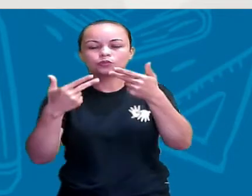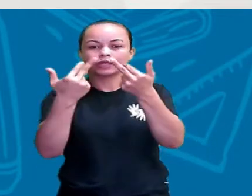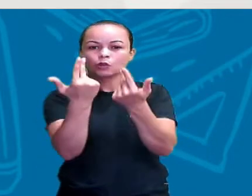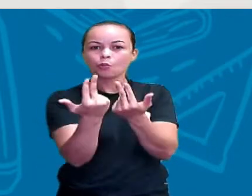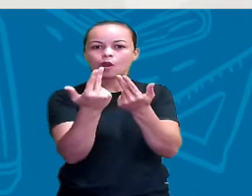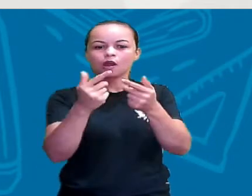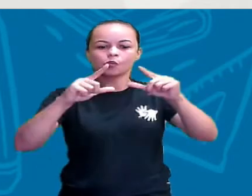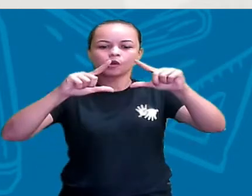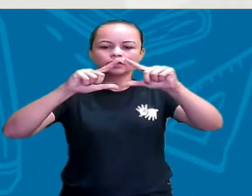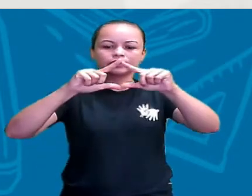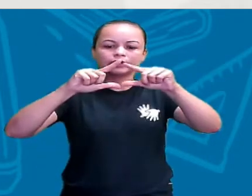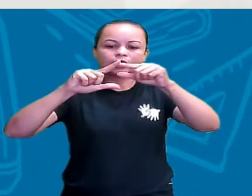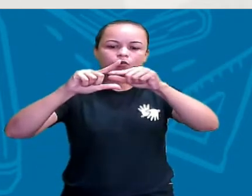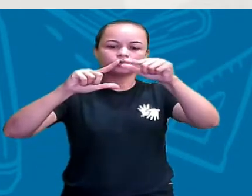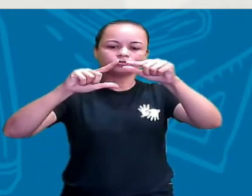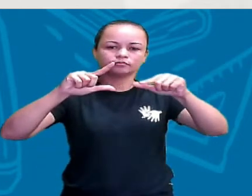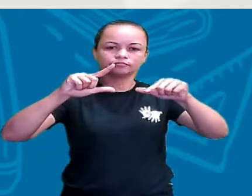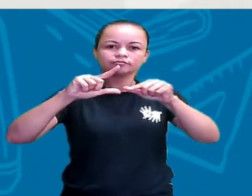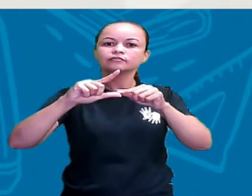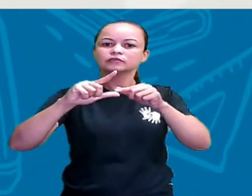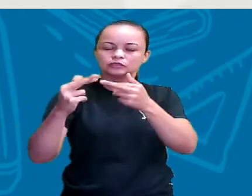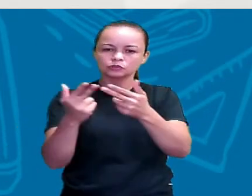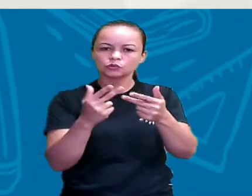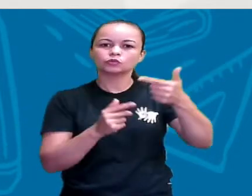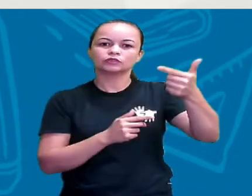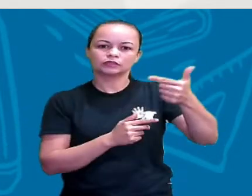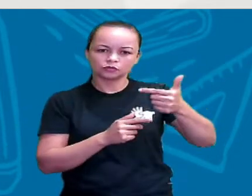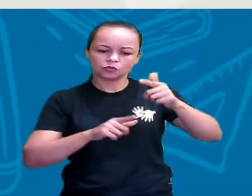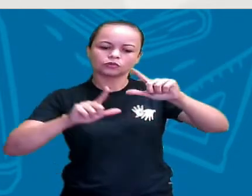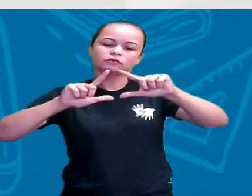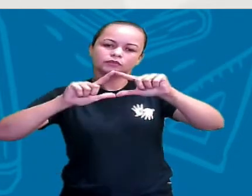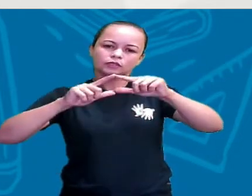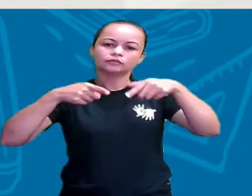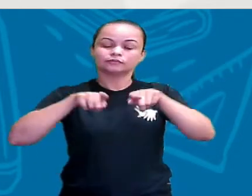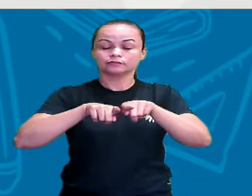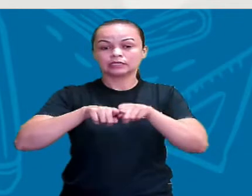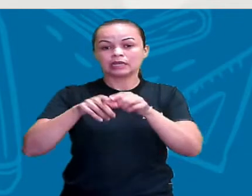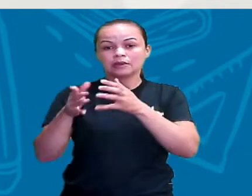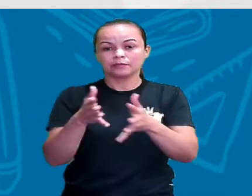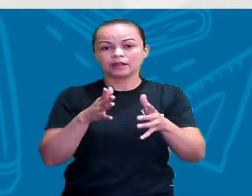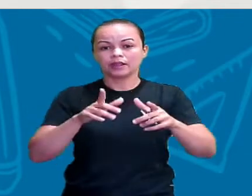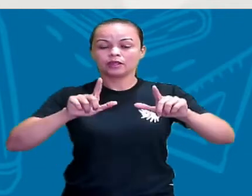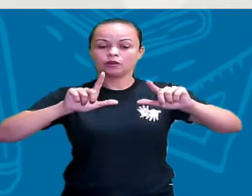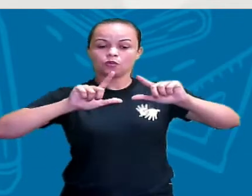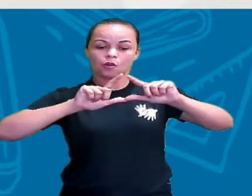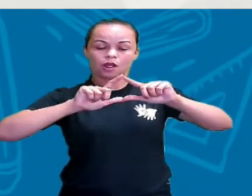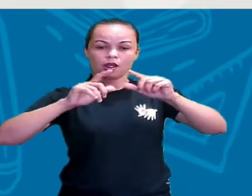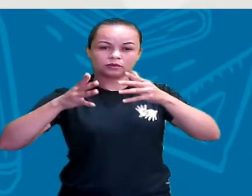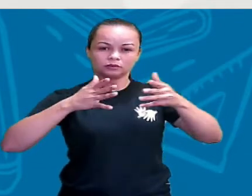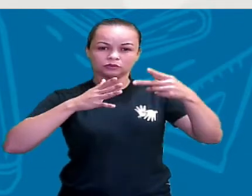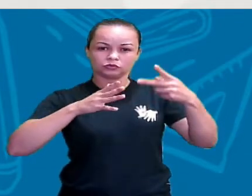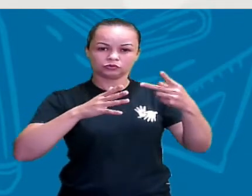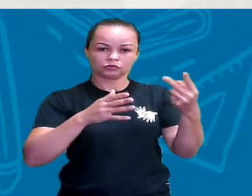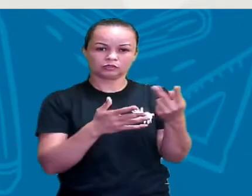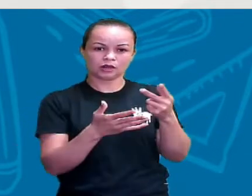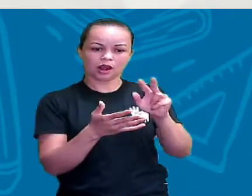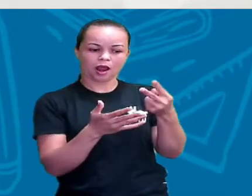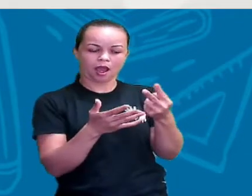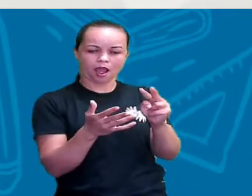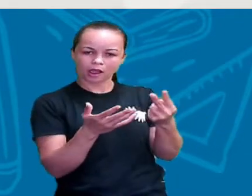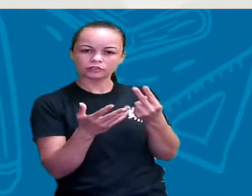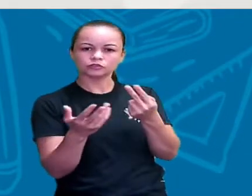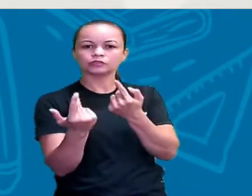em correspondência com os lados e ângulos do segundo triângulo, de tal forma que os lados e ângulos em correspondência têm uma